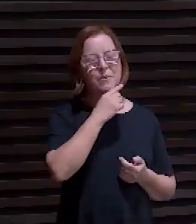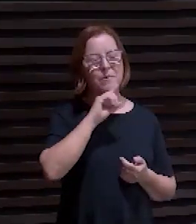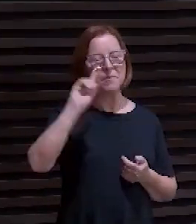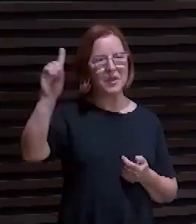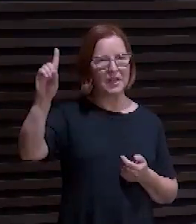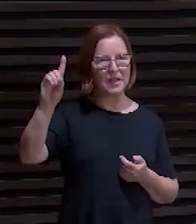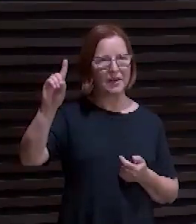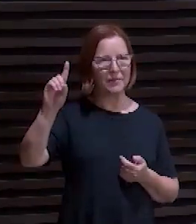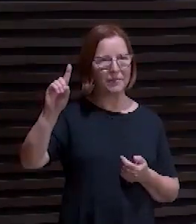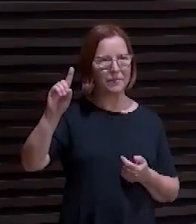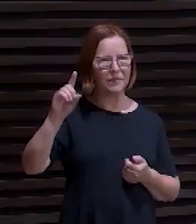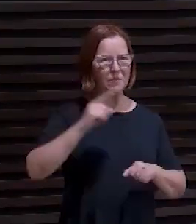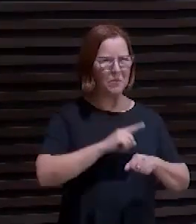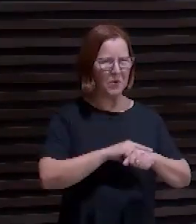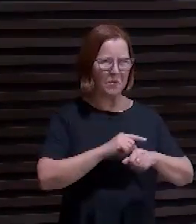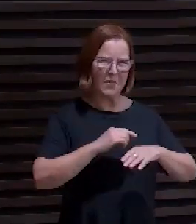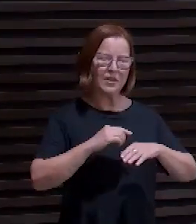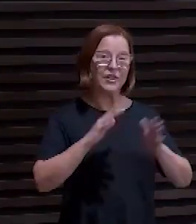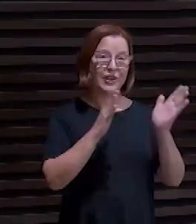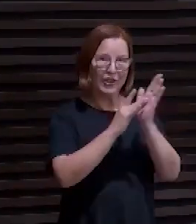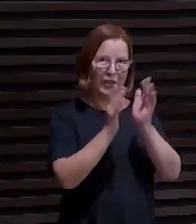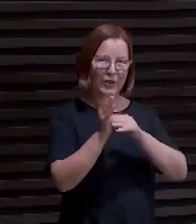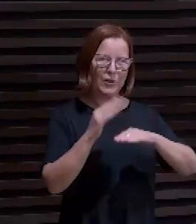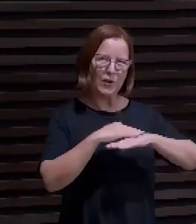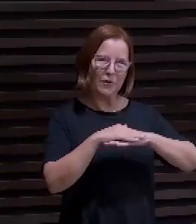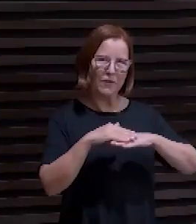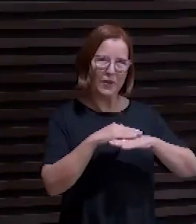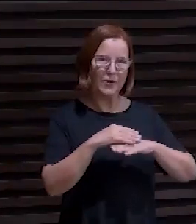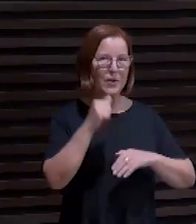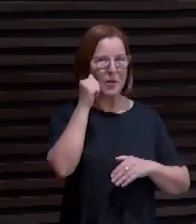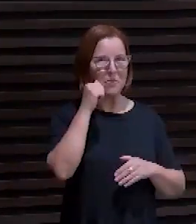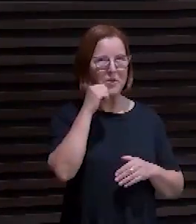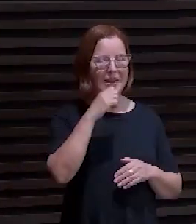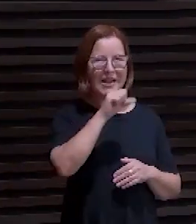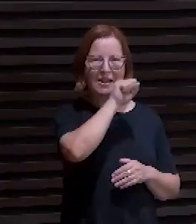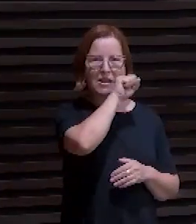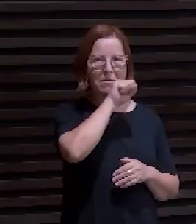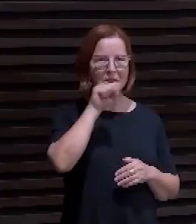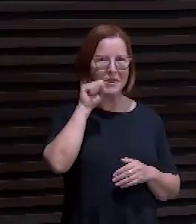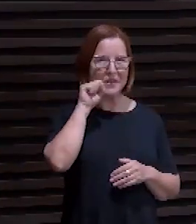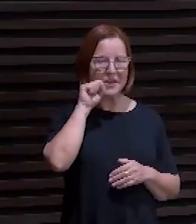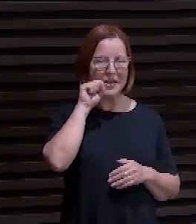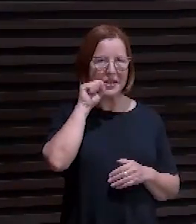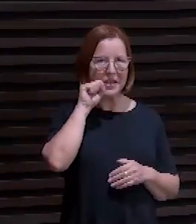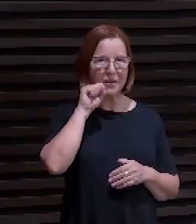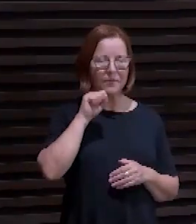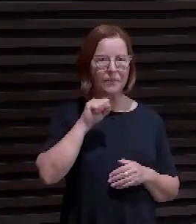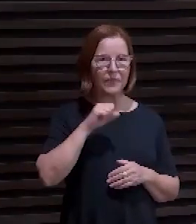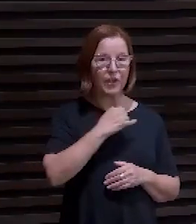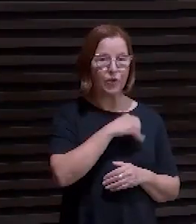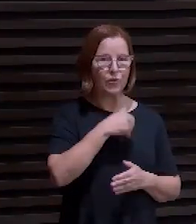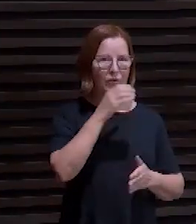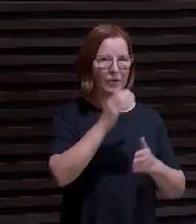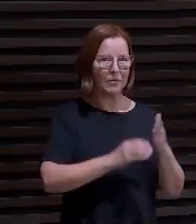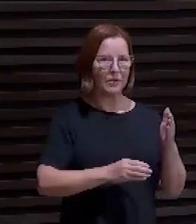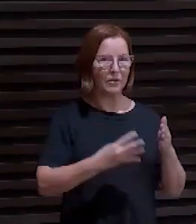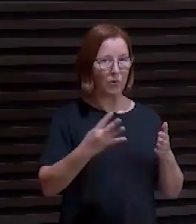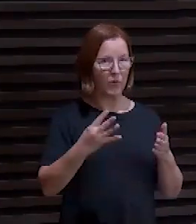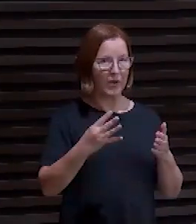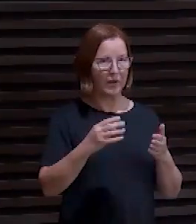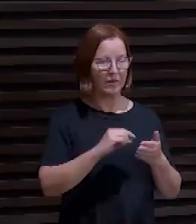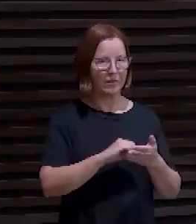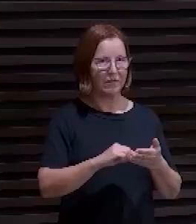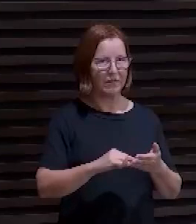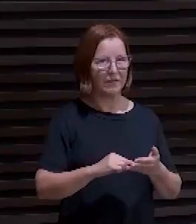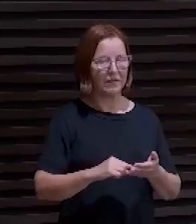mulher samaritana lá, depois os discípulos chegaram perto, veja João 4:34,